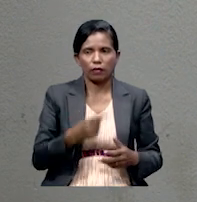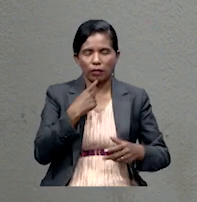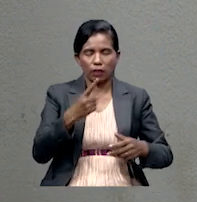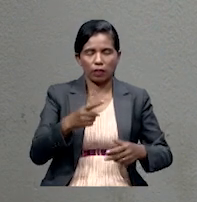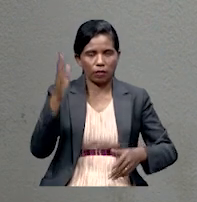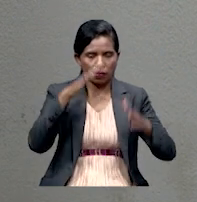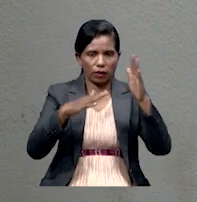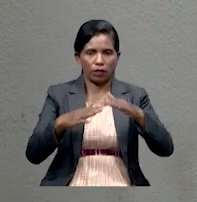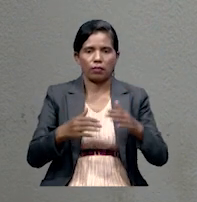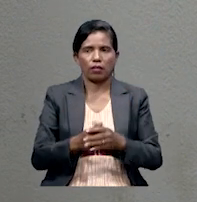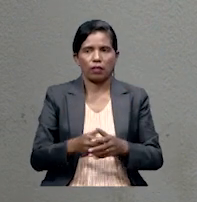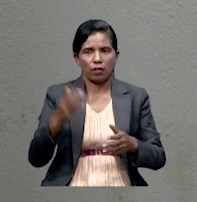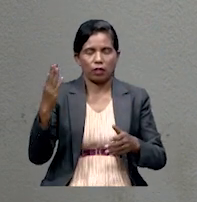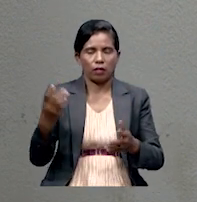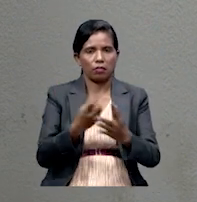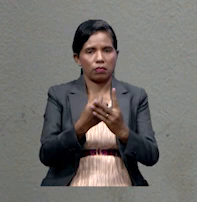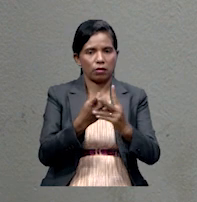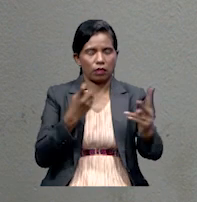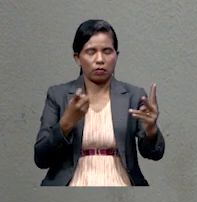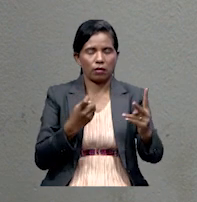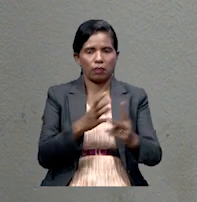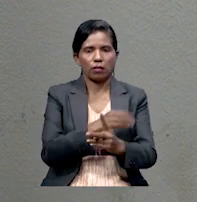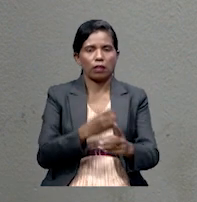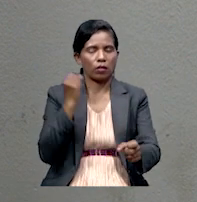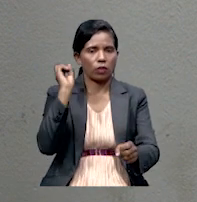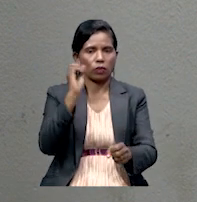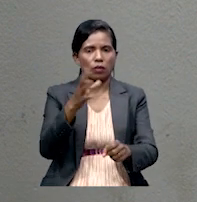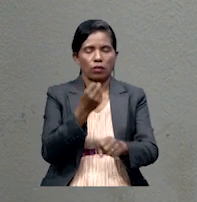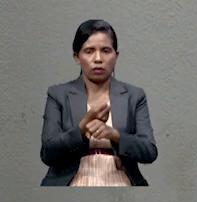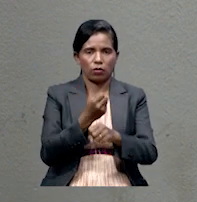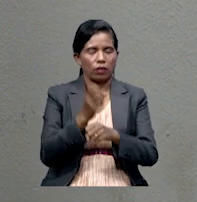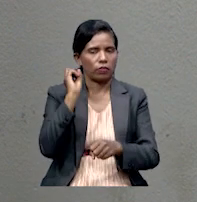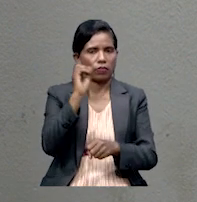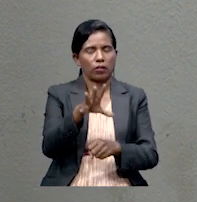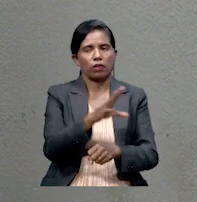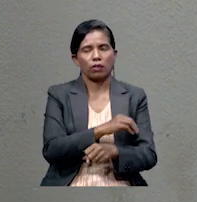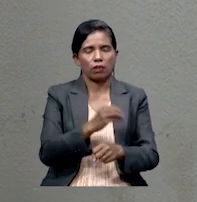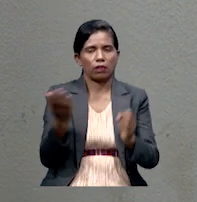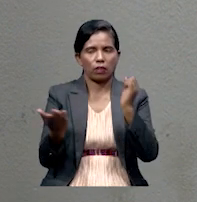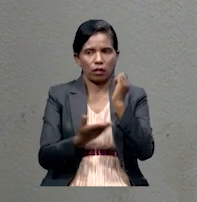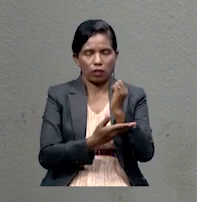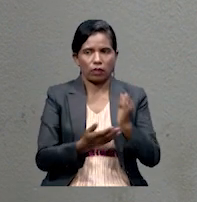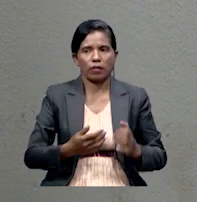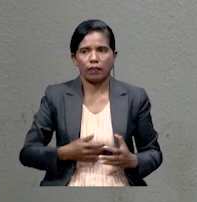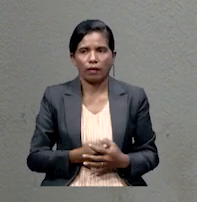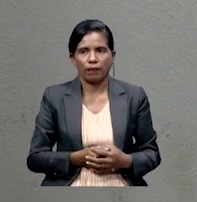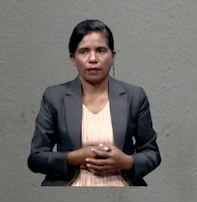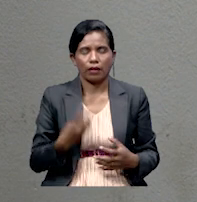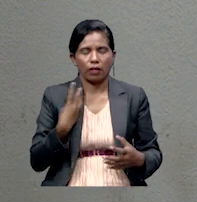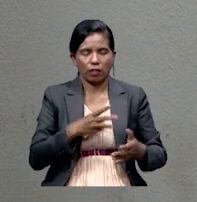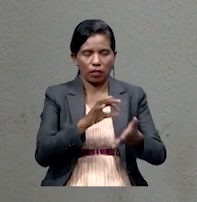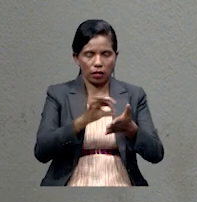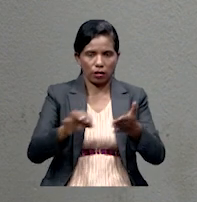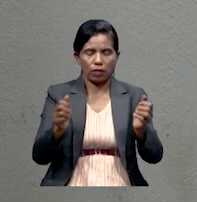Acontece na comunidade. Temos rama ambo, pedradas, e temos catanaras, e temos que resistir. Né?